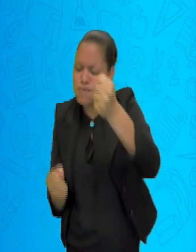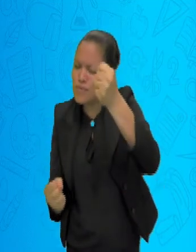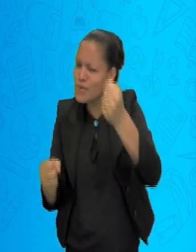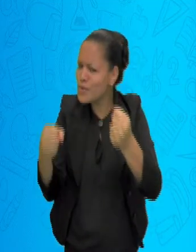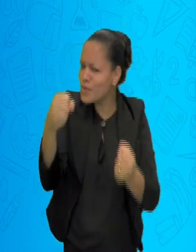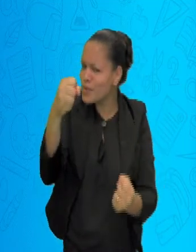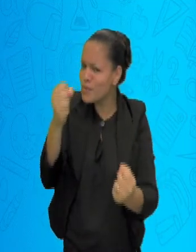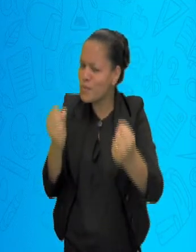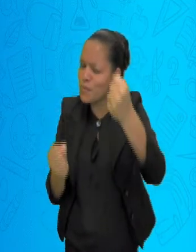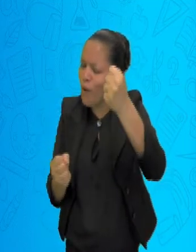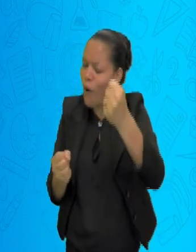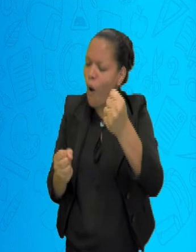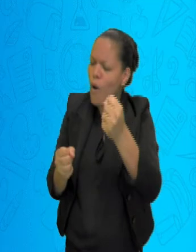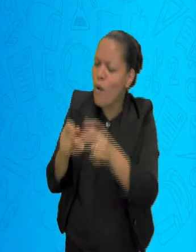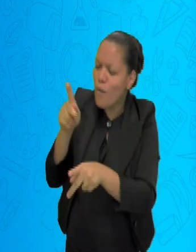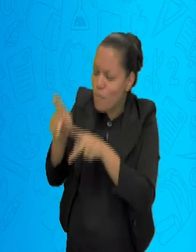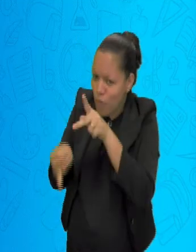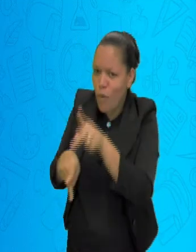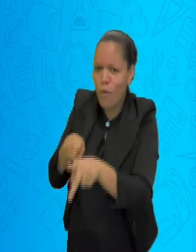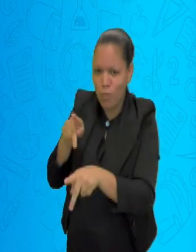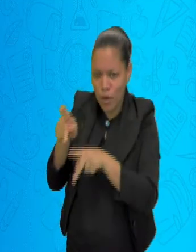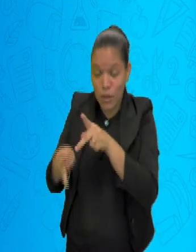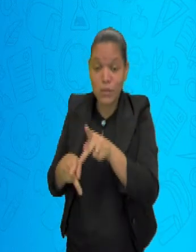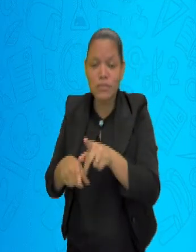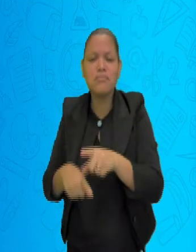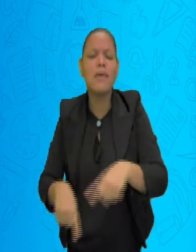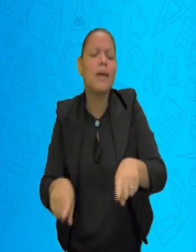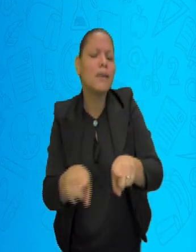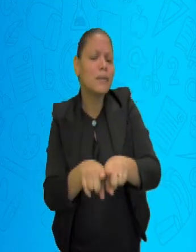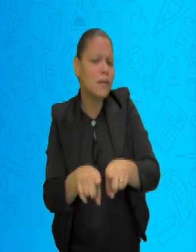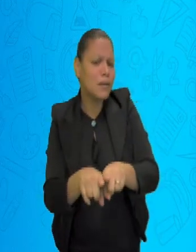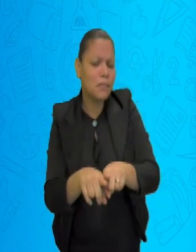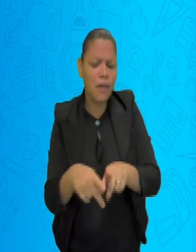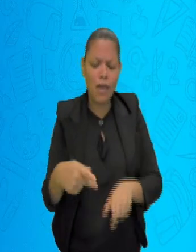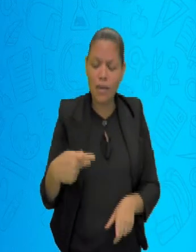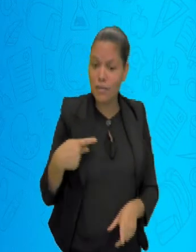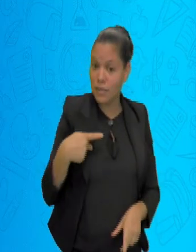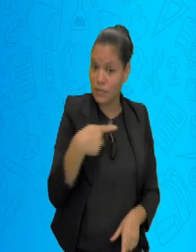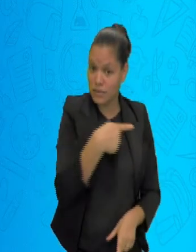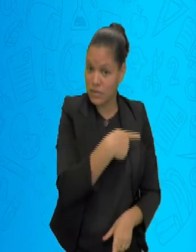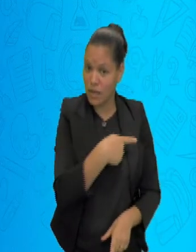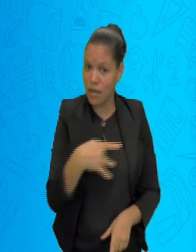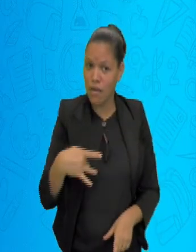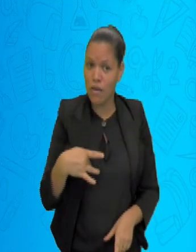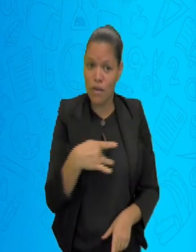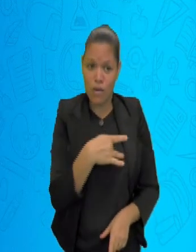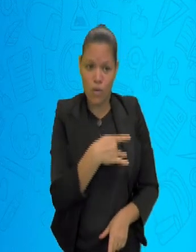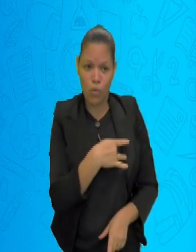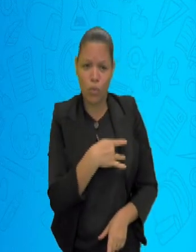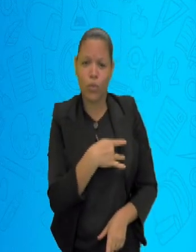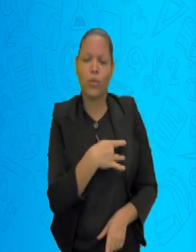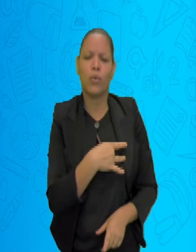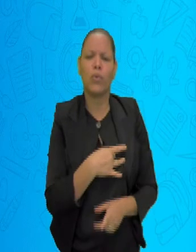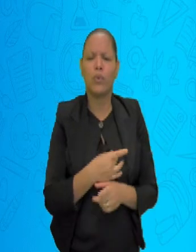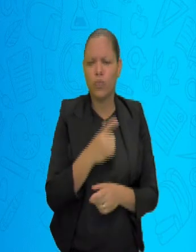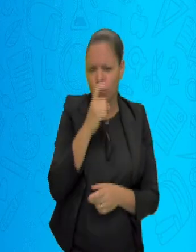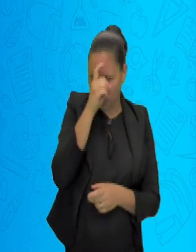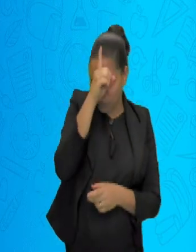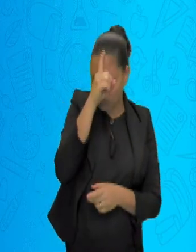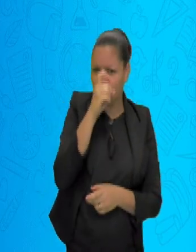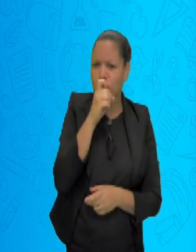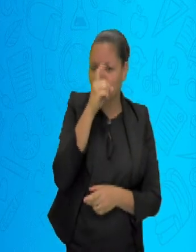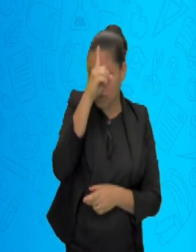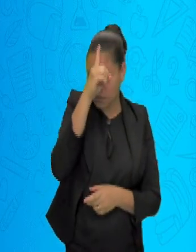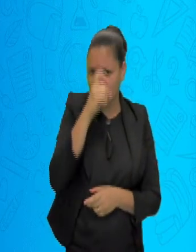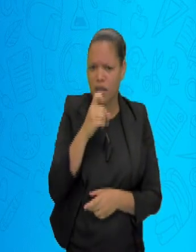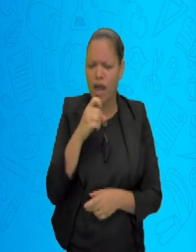os hospitais, postos de saúde. Todo esse serviço, e entre outros, está prestando serviço para a população.